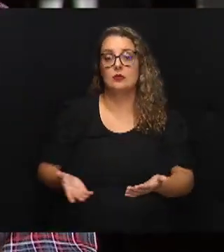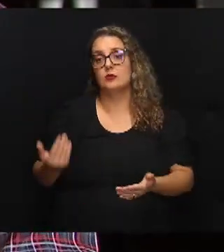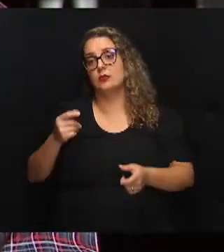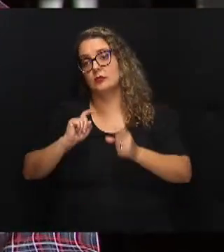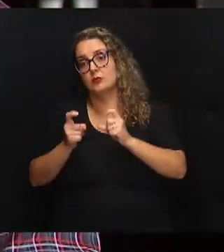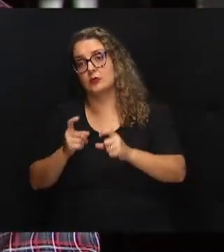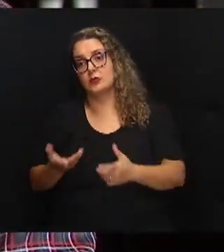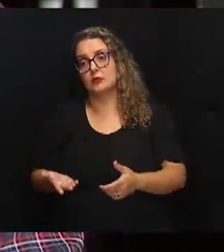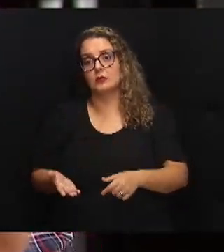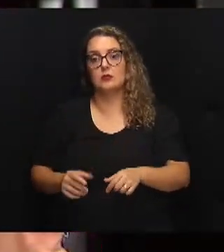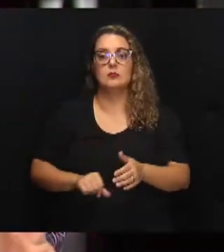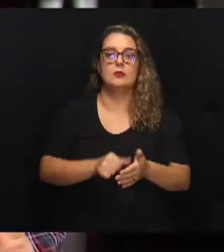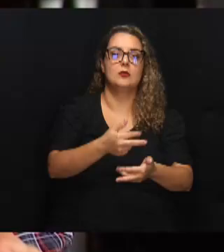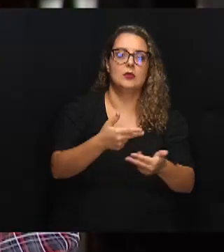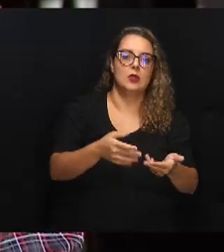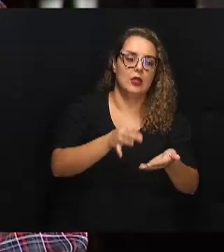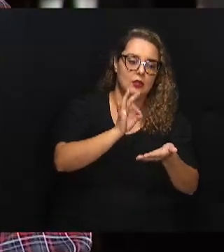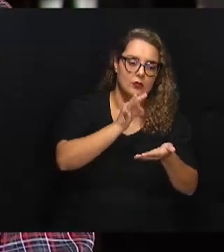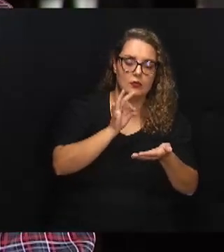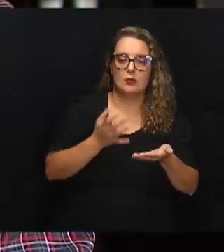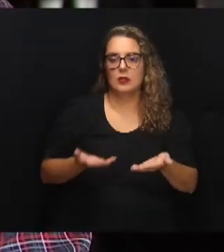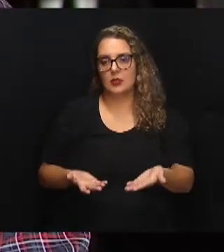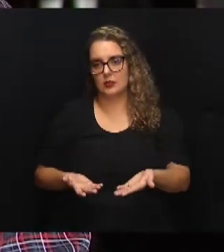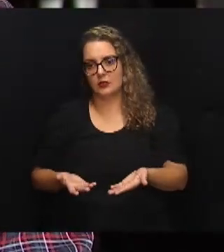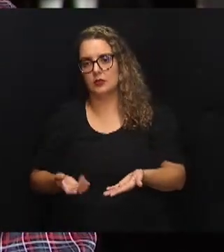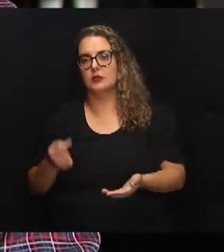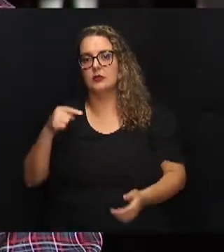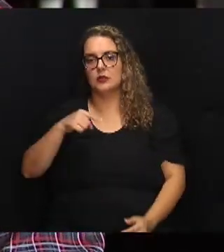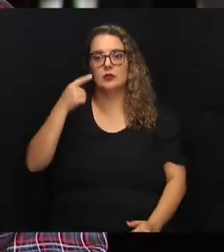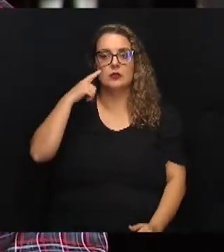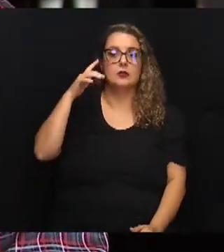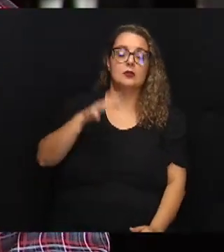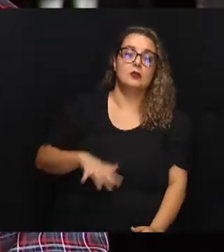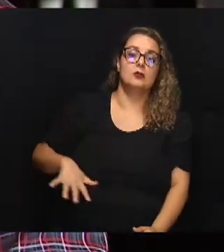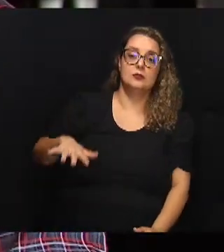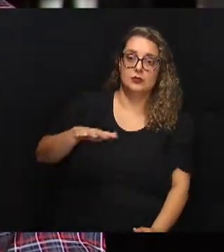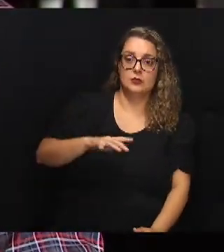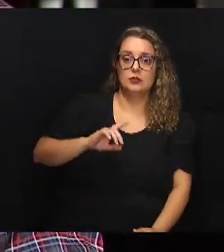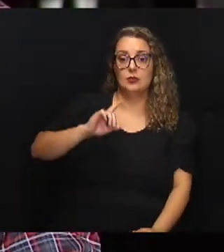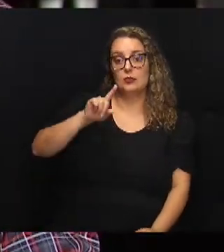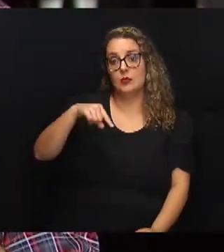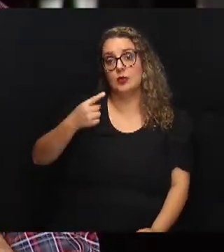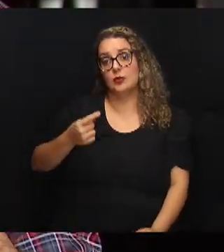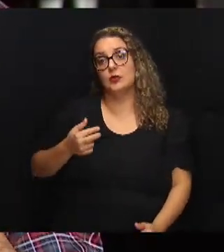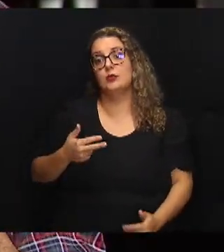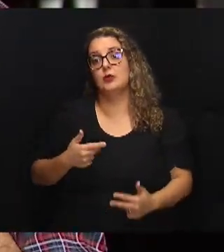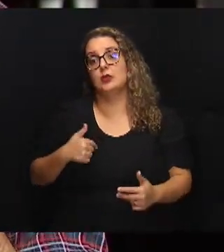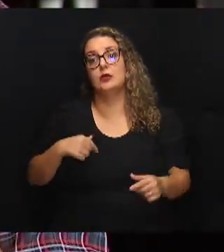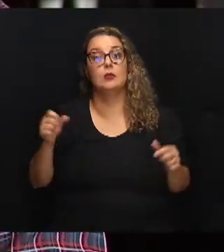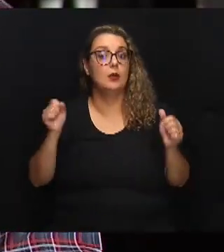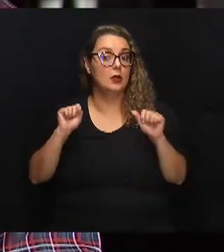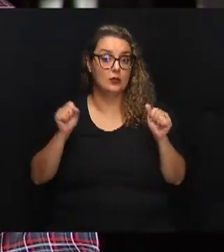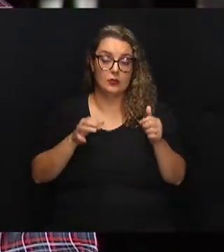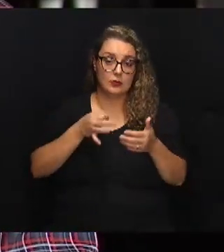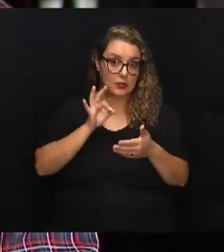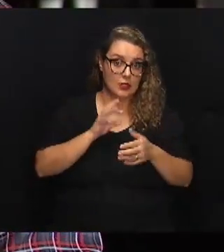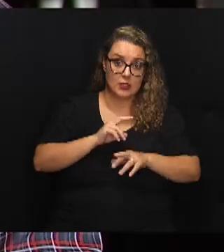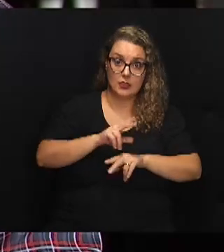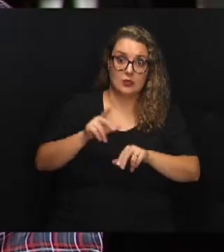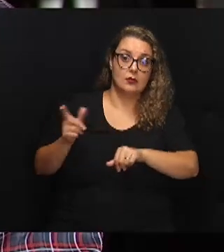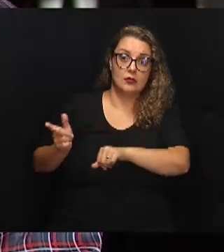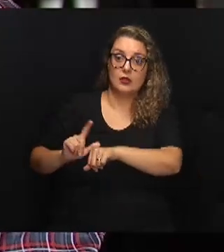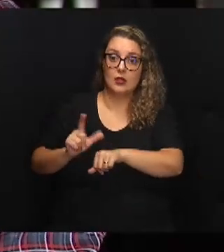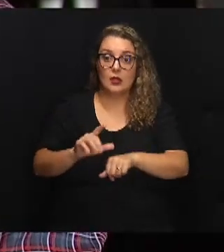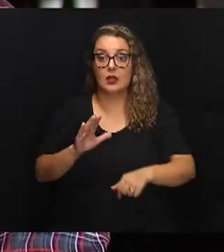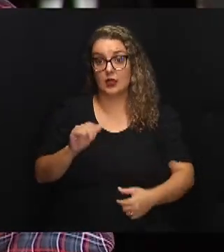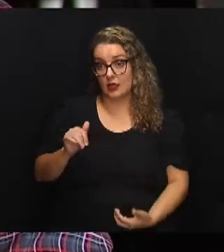reunião. Primeira coisa, tomar um café. Então foi nessa vertente. Outra vertente, porque eu gosto muito de café, então eu conheço muitas cafeterias, gosto